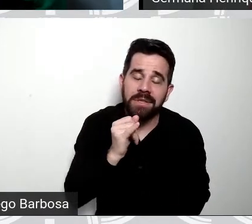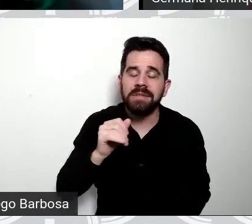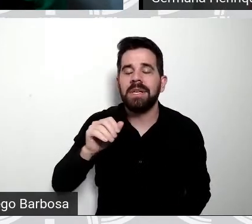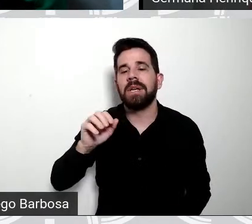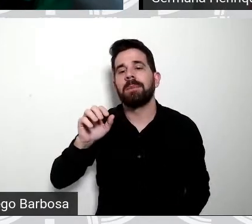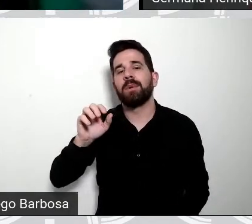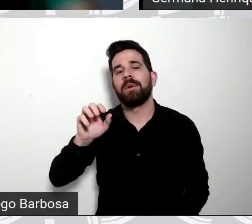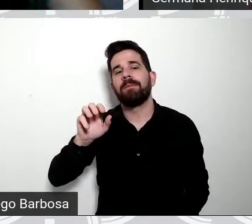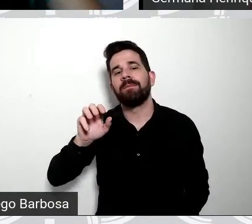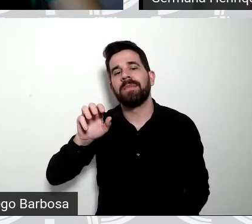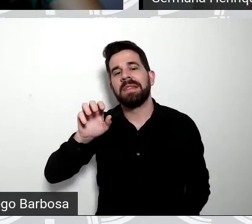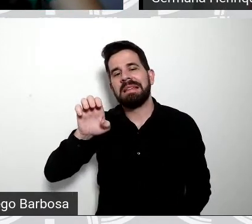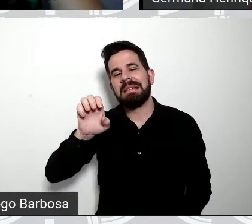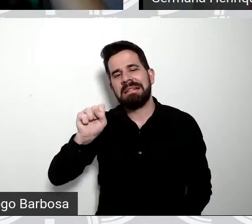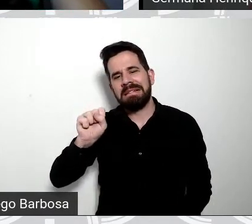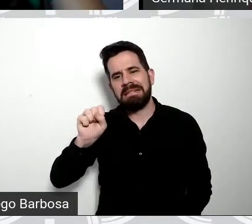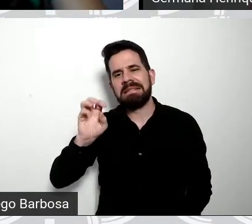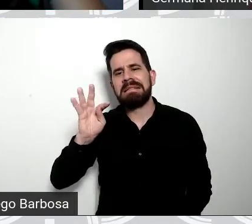Munan,